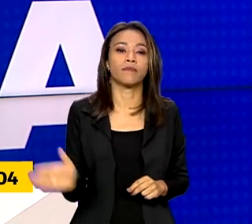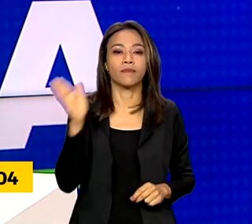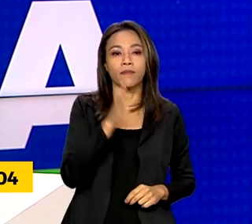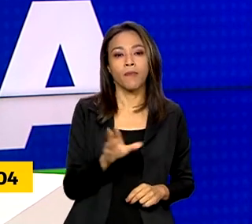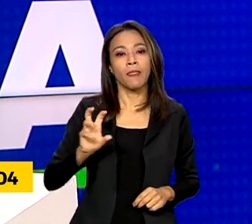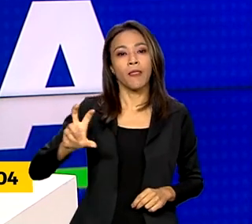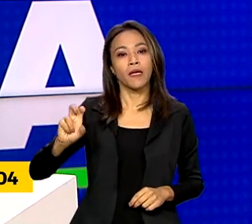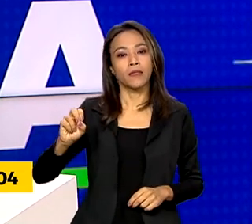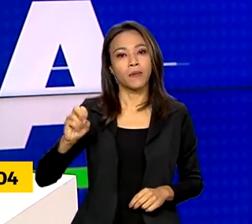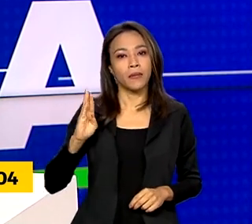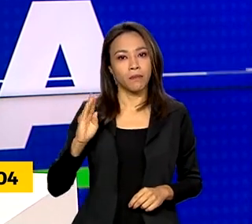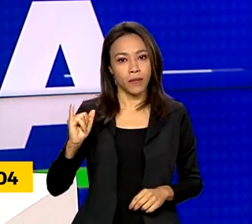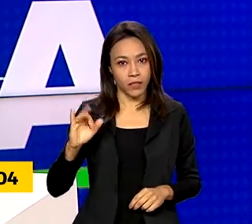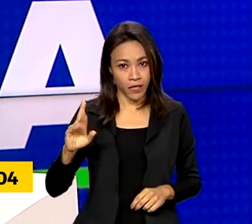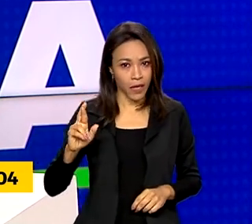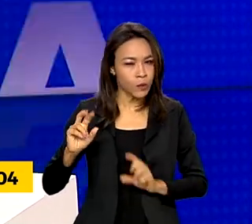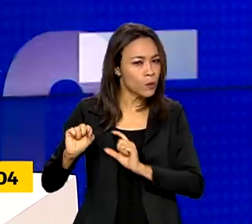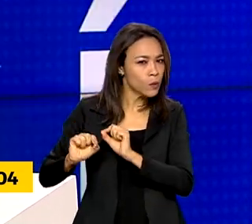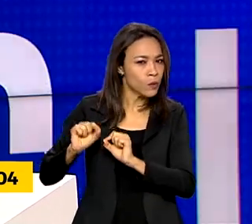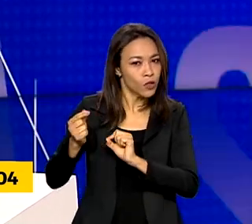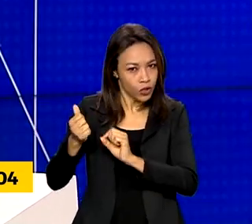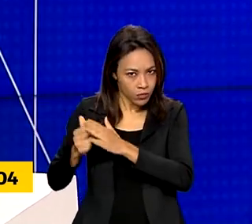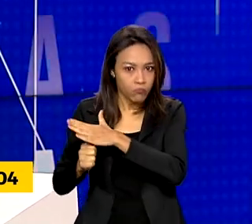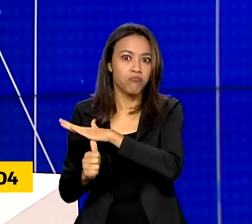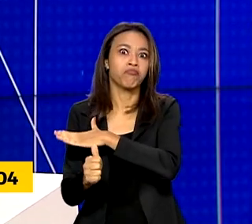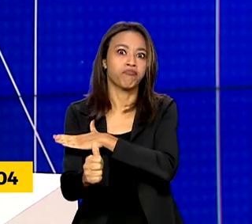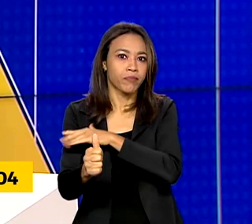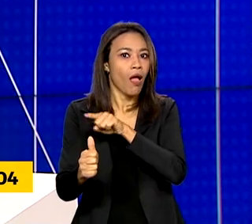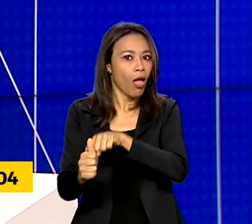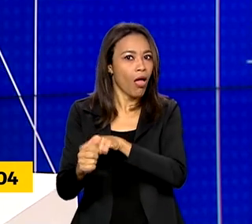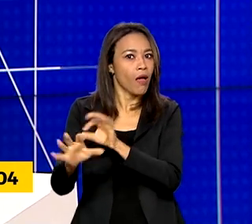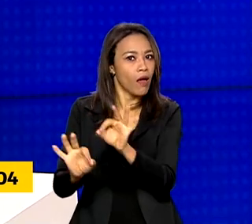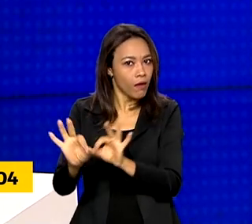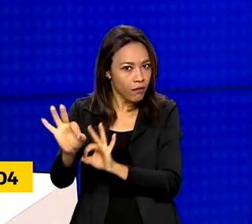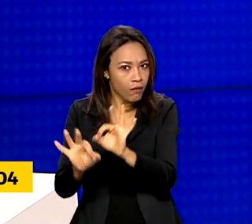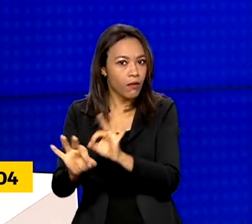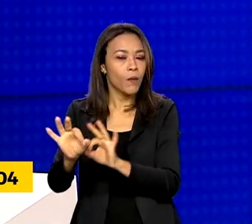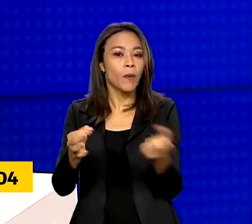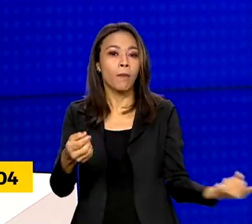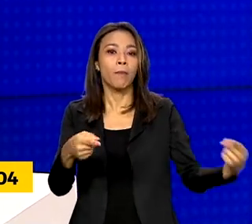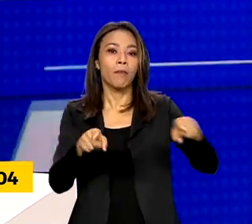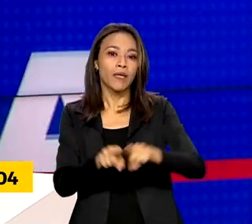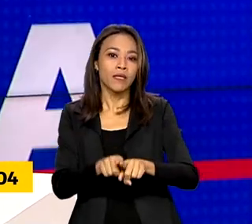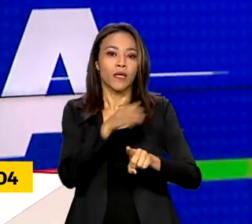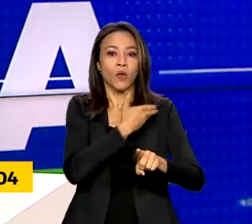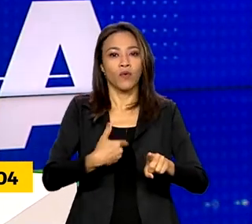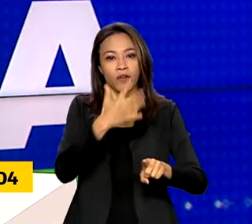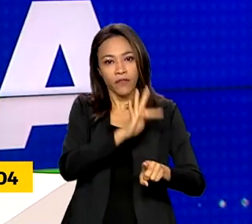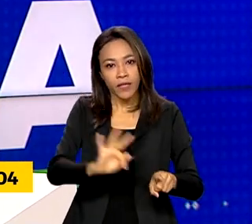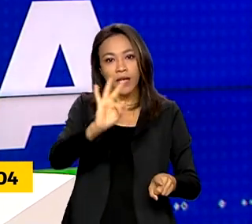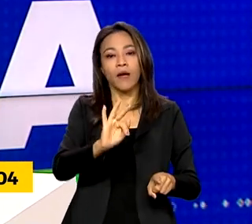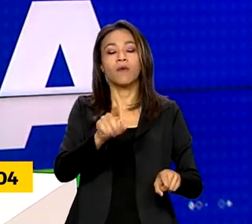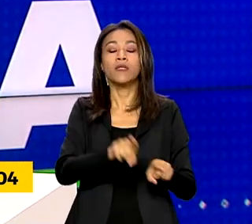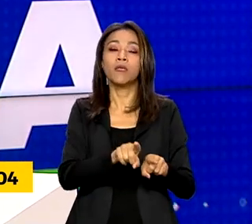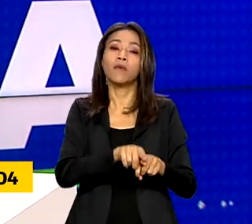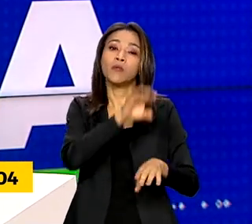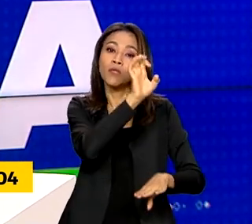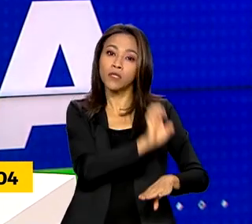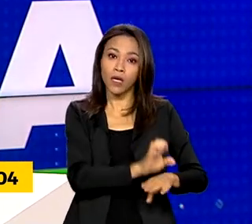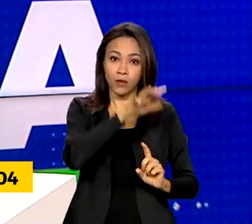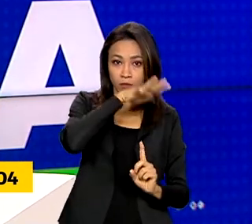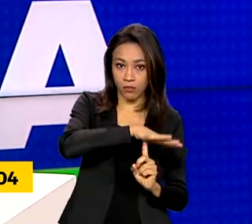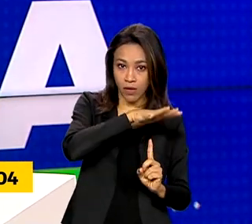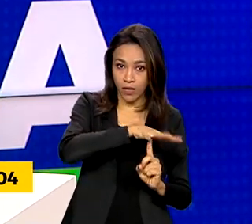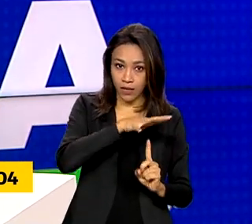50 bilhões de reais em investimentos. É o que prevê uma parceria entre os governos federal e do Paraná para o leilão